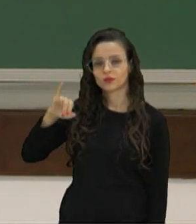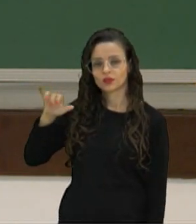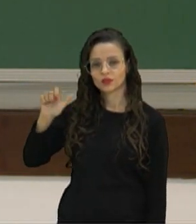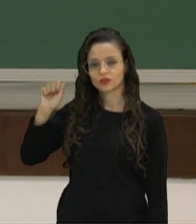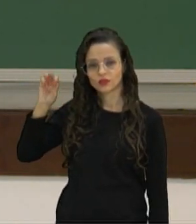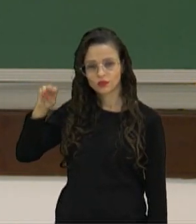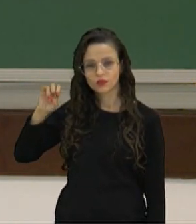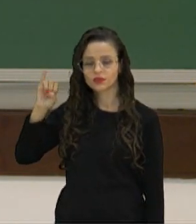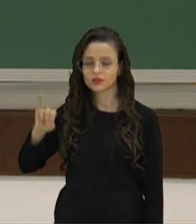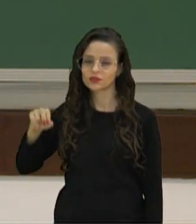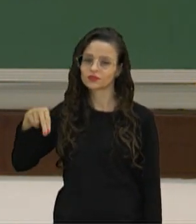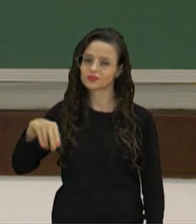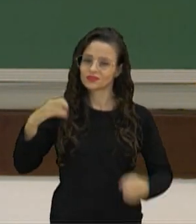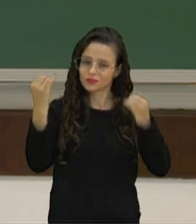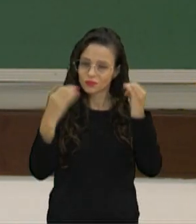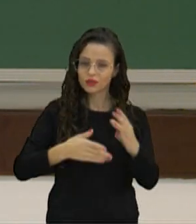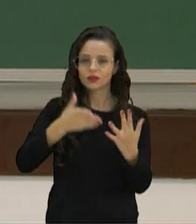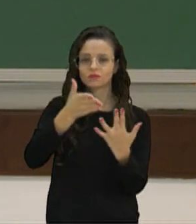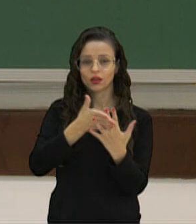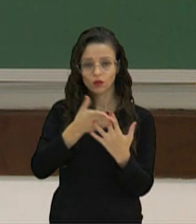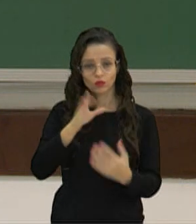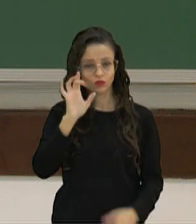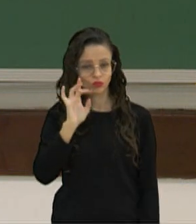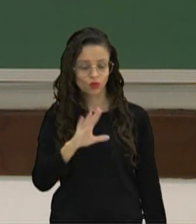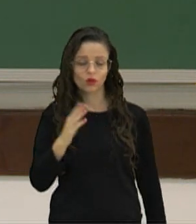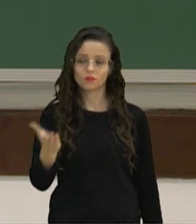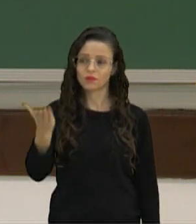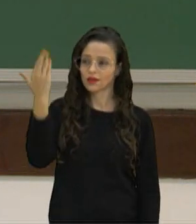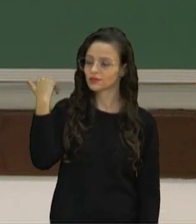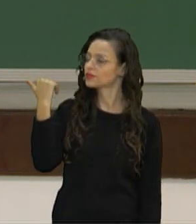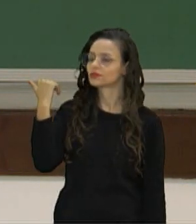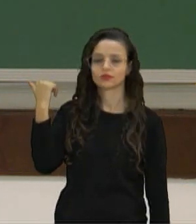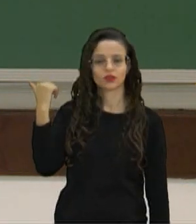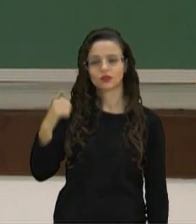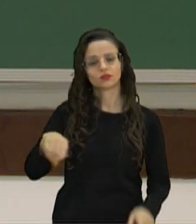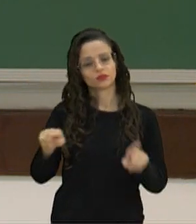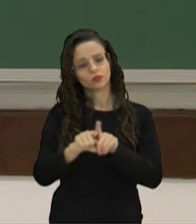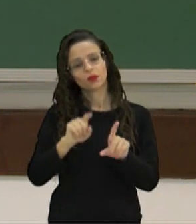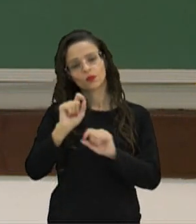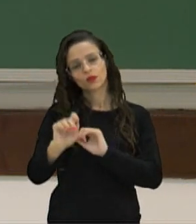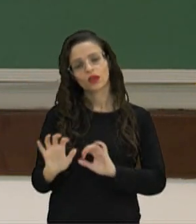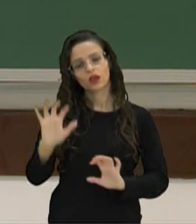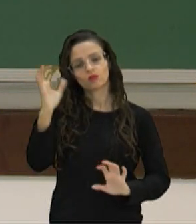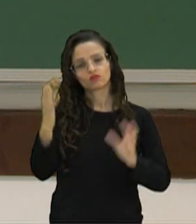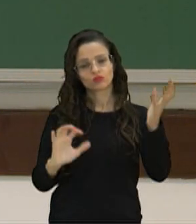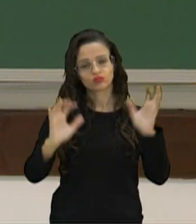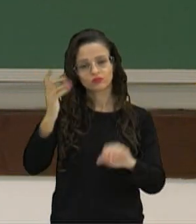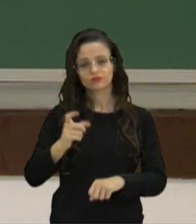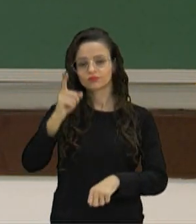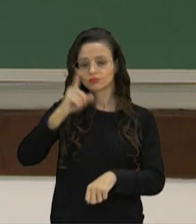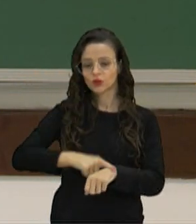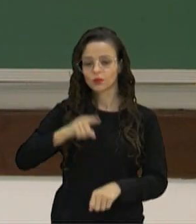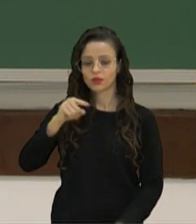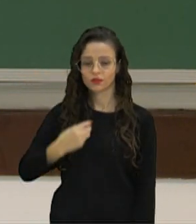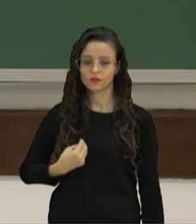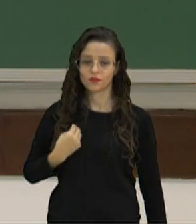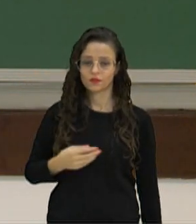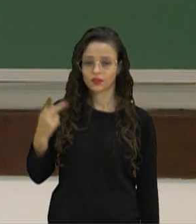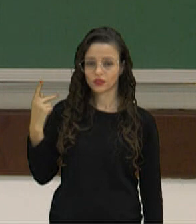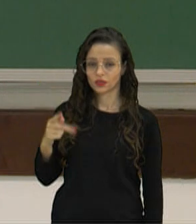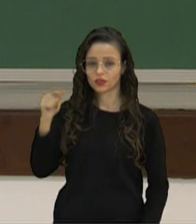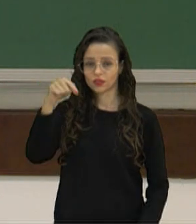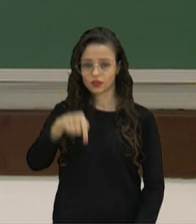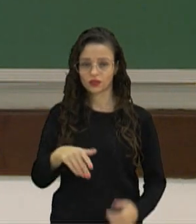barroco, ele não estava falando somente daquela época passada, mas ele estava falando também do que estava acontecendo ali no ambiente em que ele vivia,